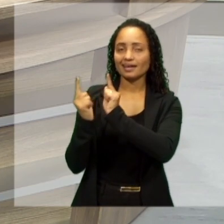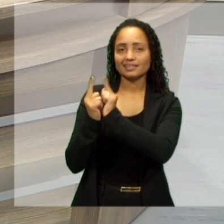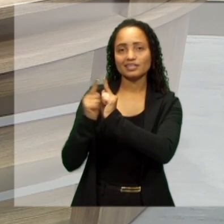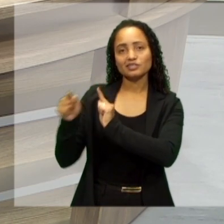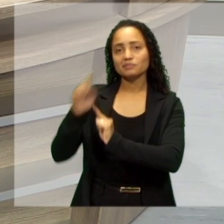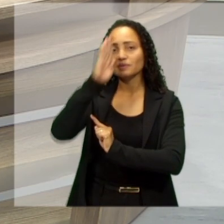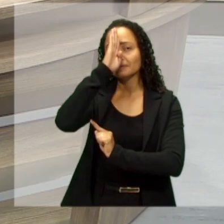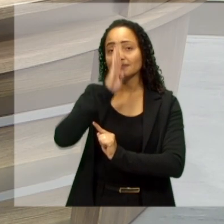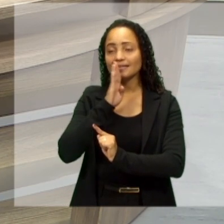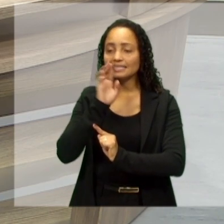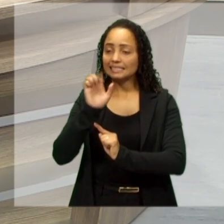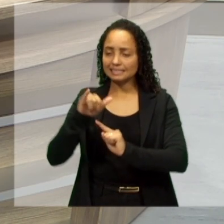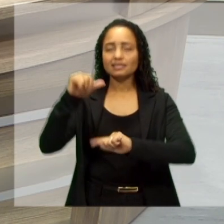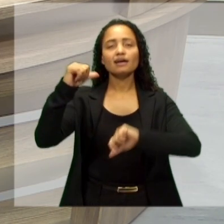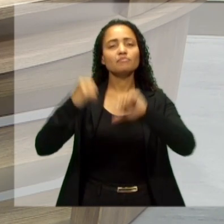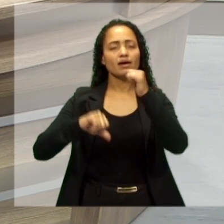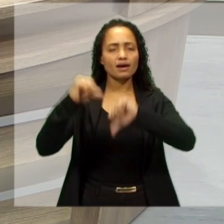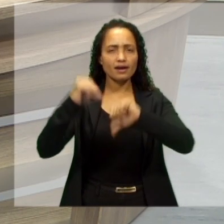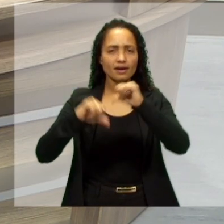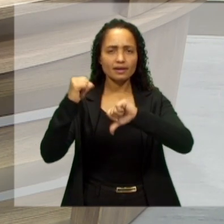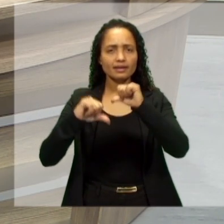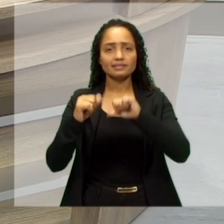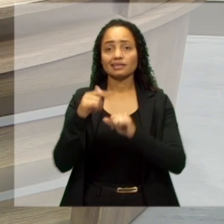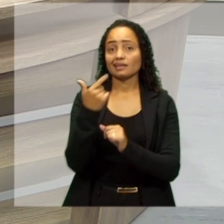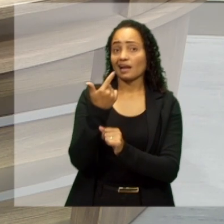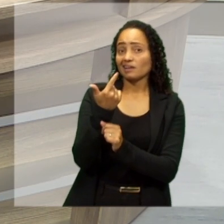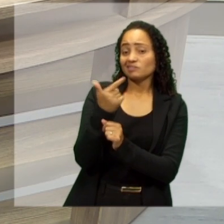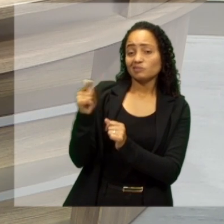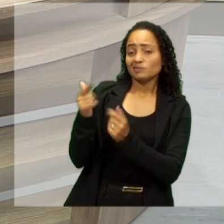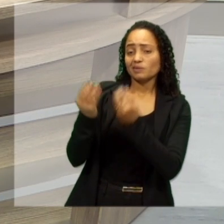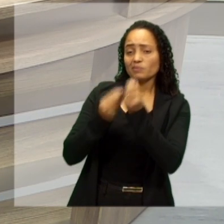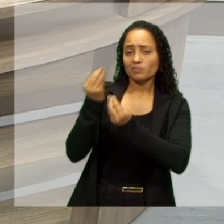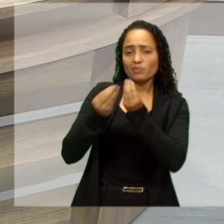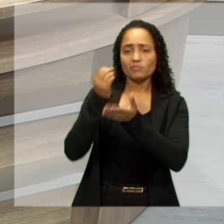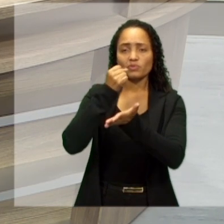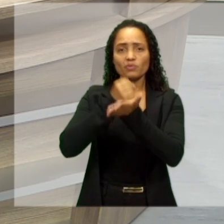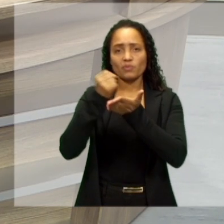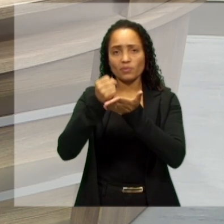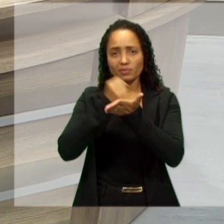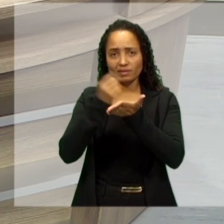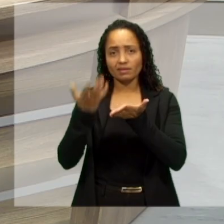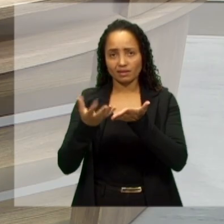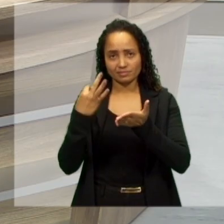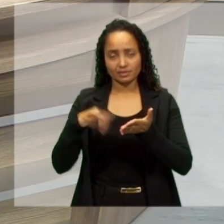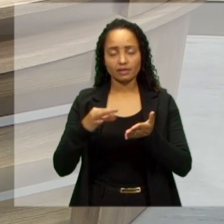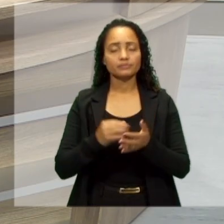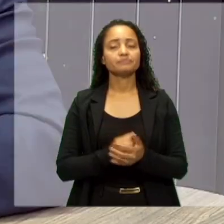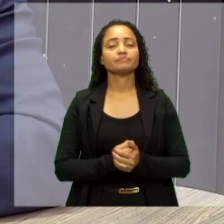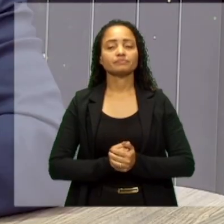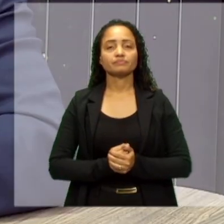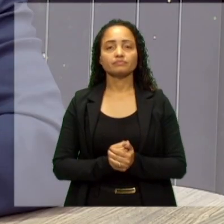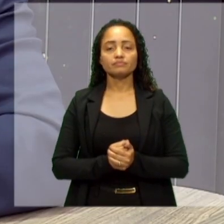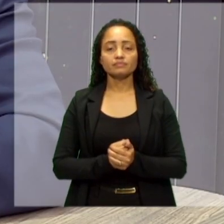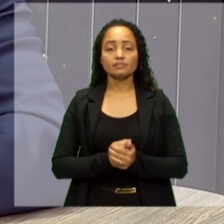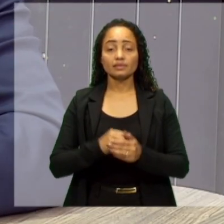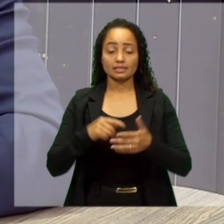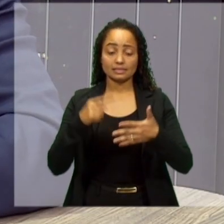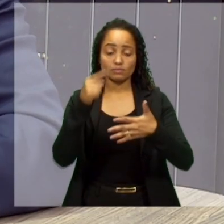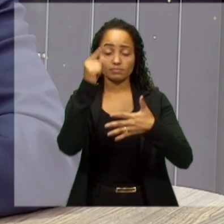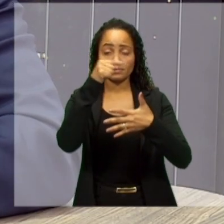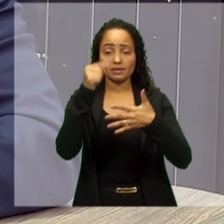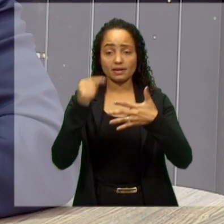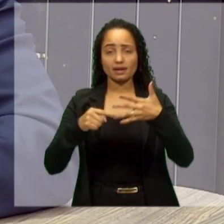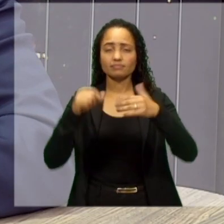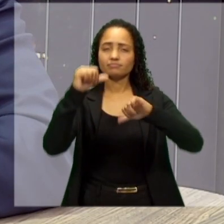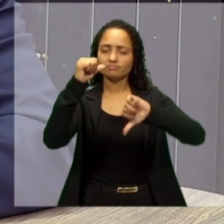for analisado que ela realmente não tem condições de contratar um advogado. Exatamente. Né? Essa triagem inicial, ela é feita pelos